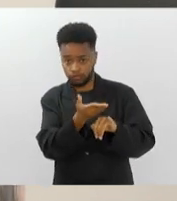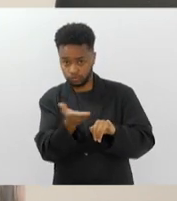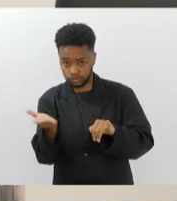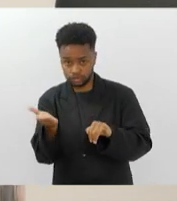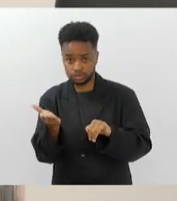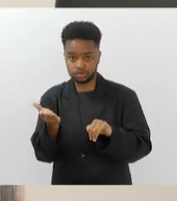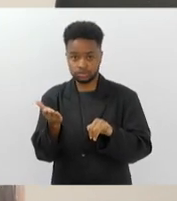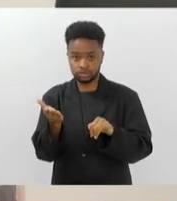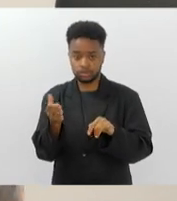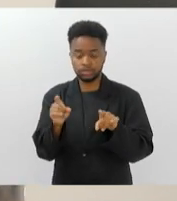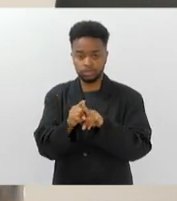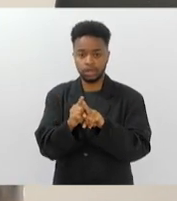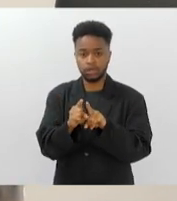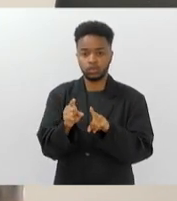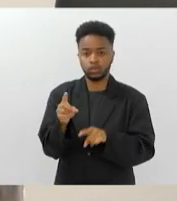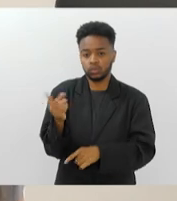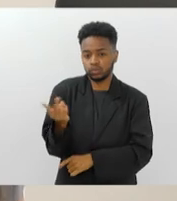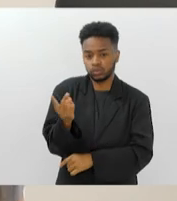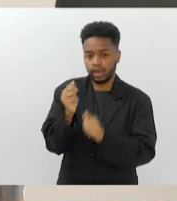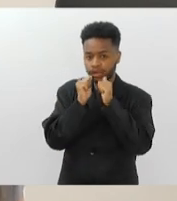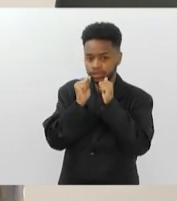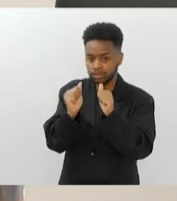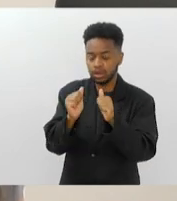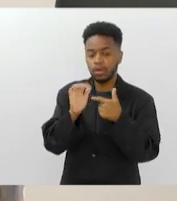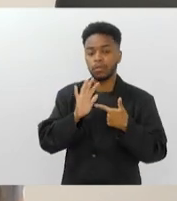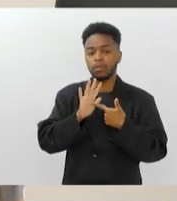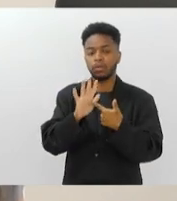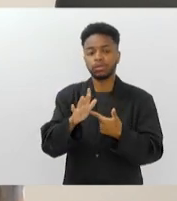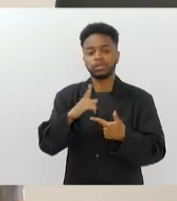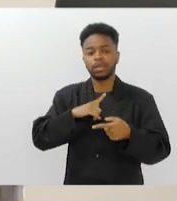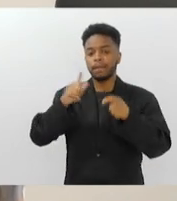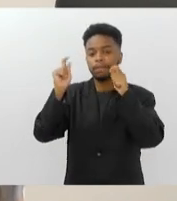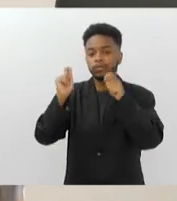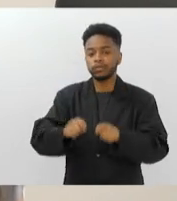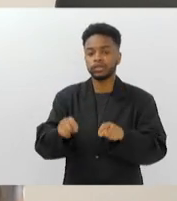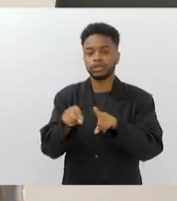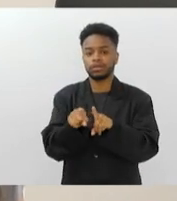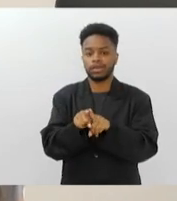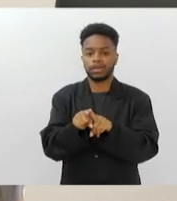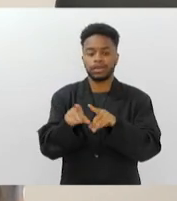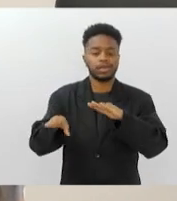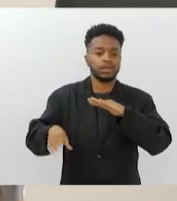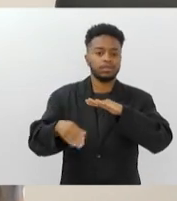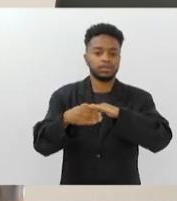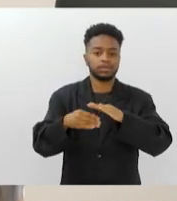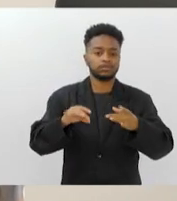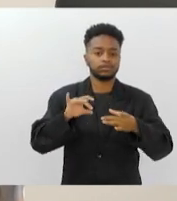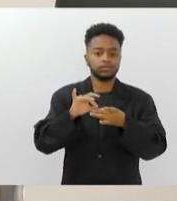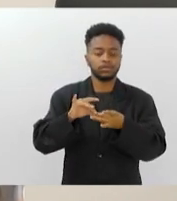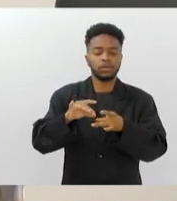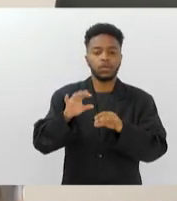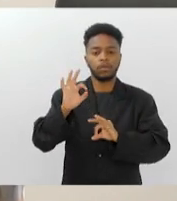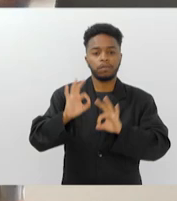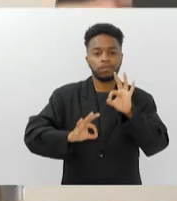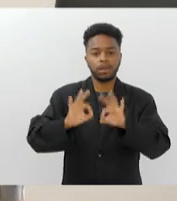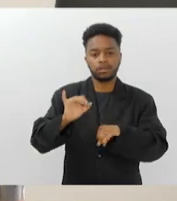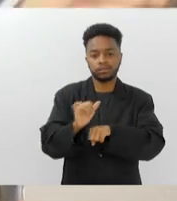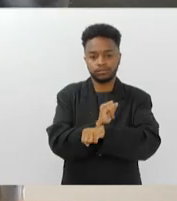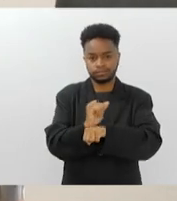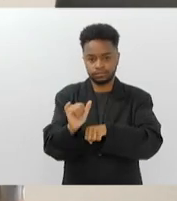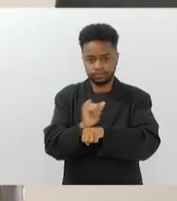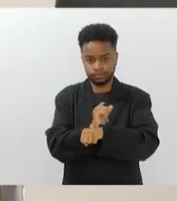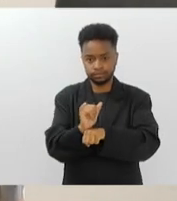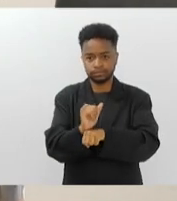dois assessores também a possibilidade de emendar no plano estratégico